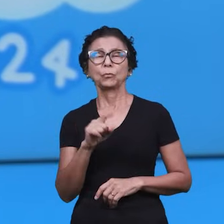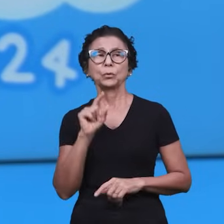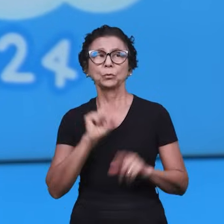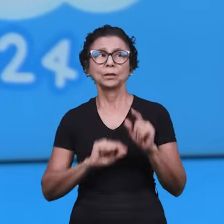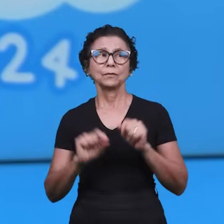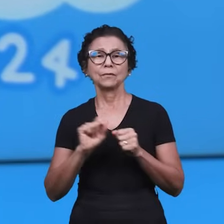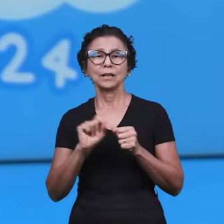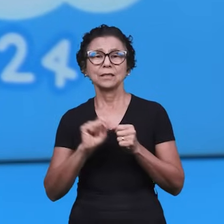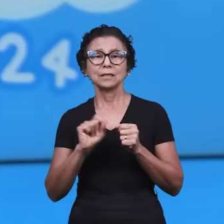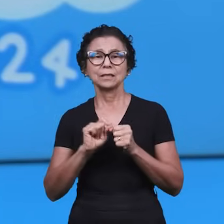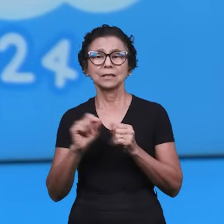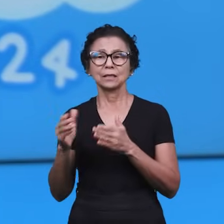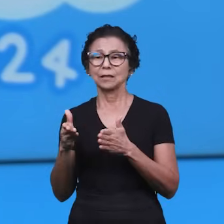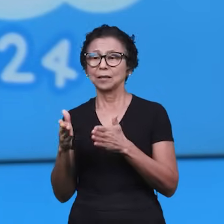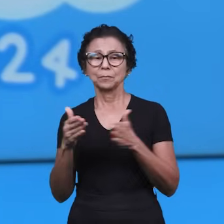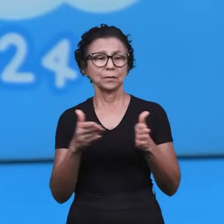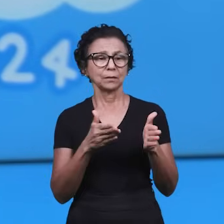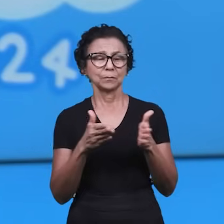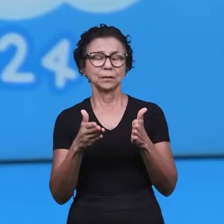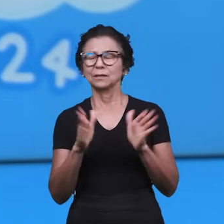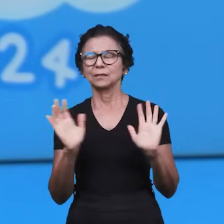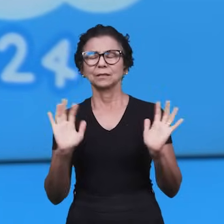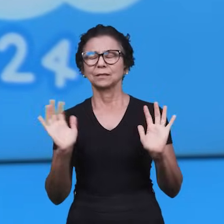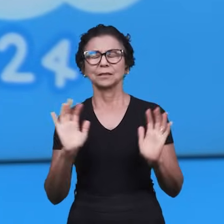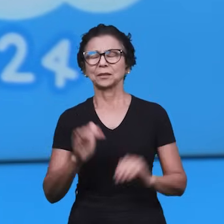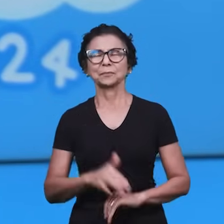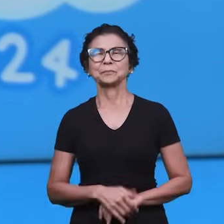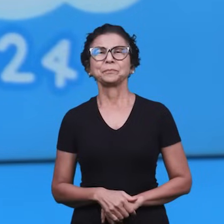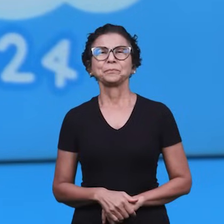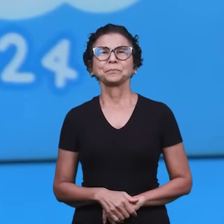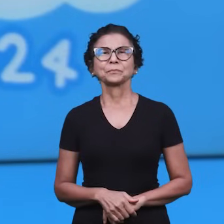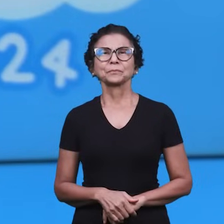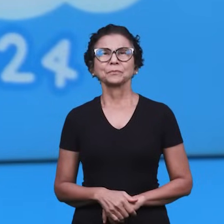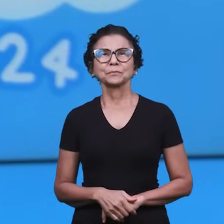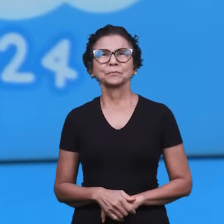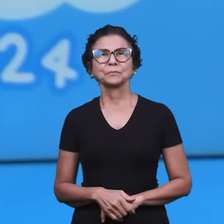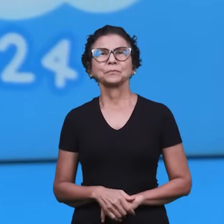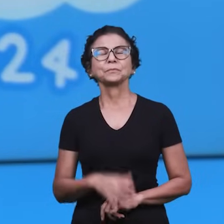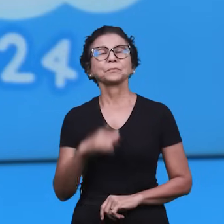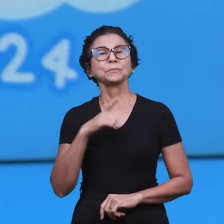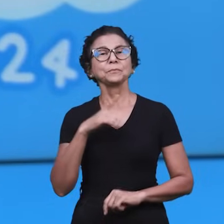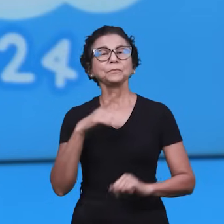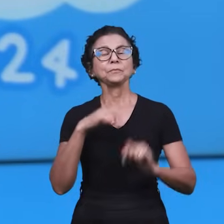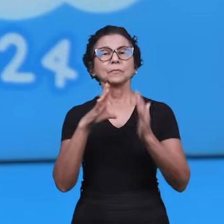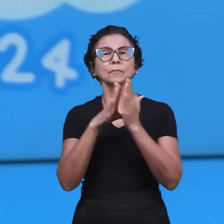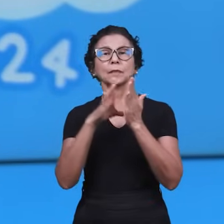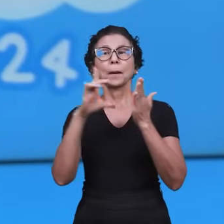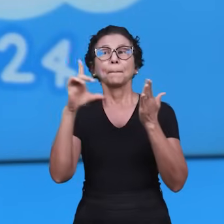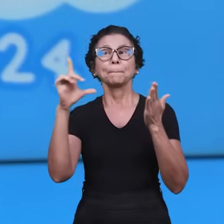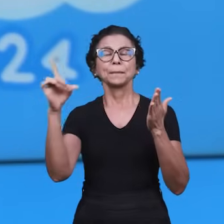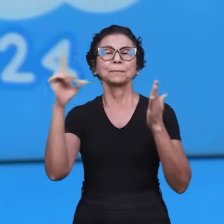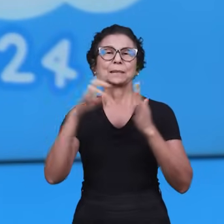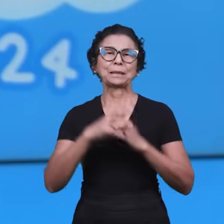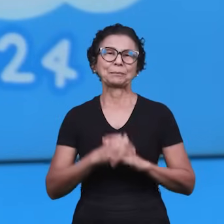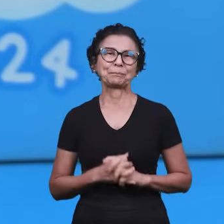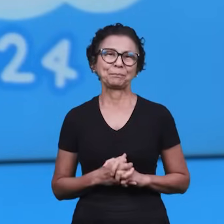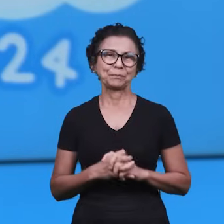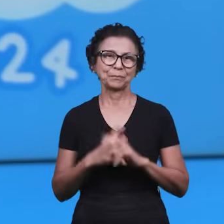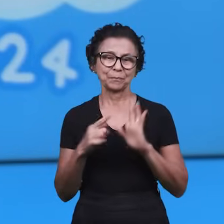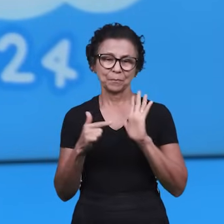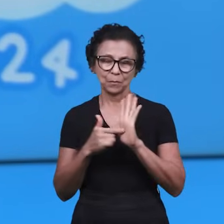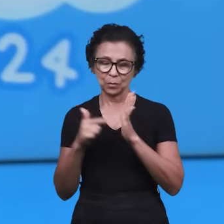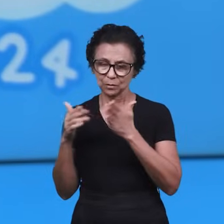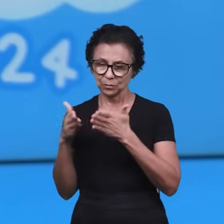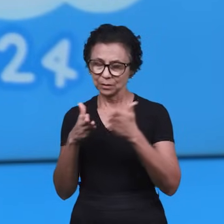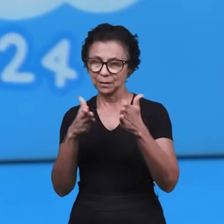que fazer, como viver, que caminho seguir. Não, nada disso. Nós temos a palavra de Deus para